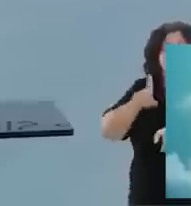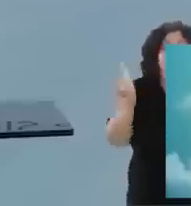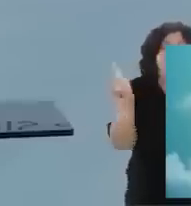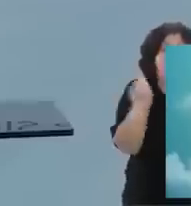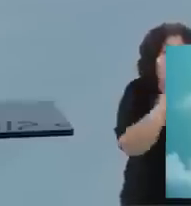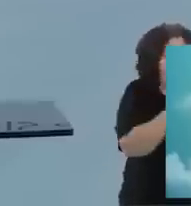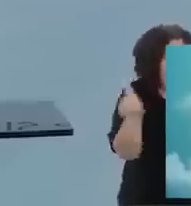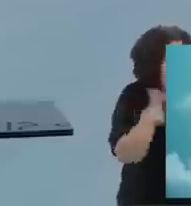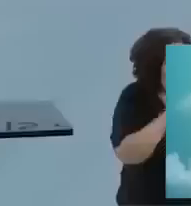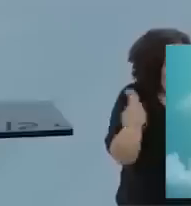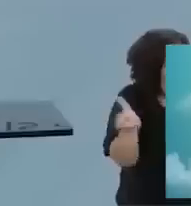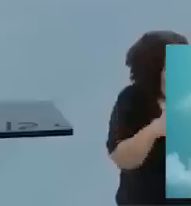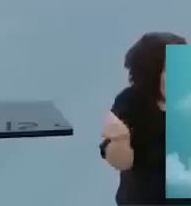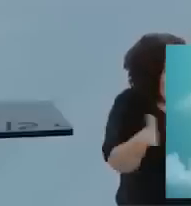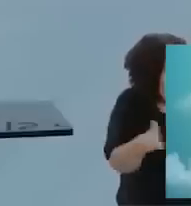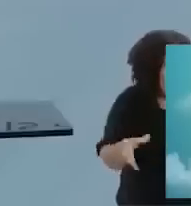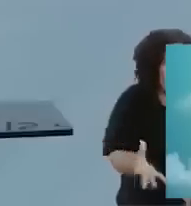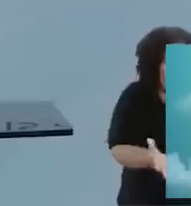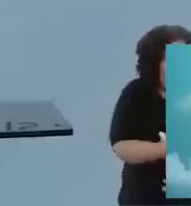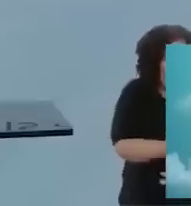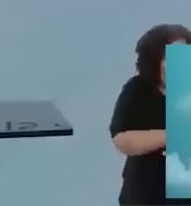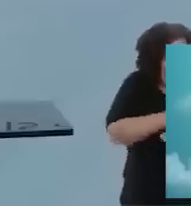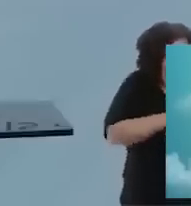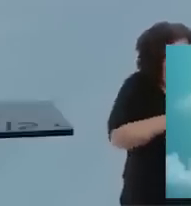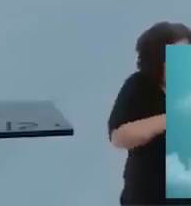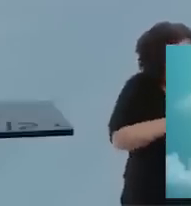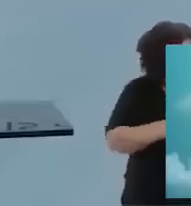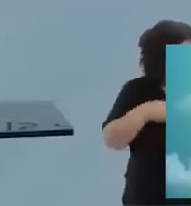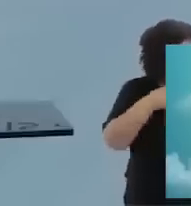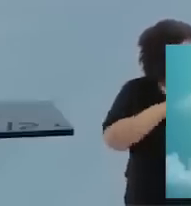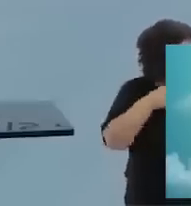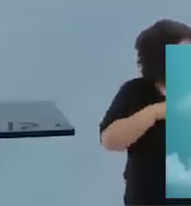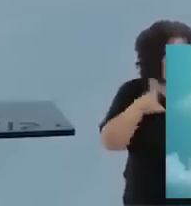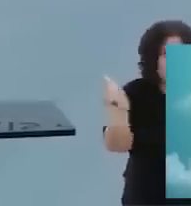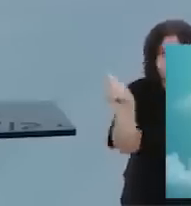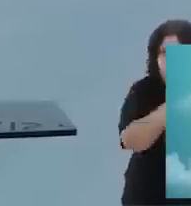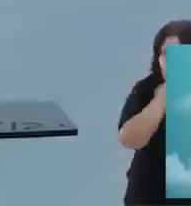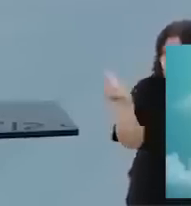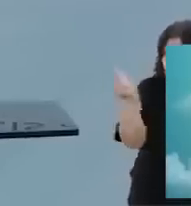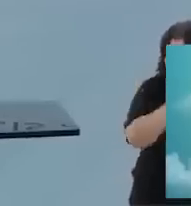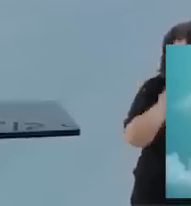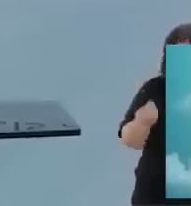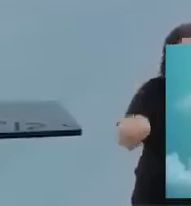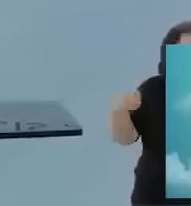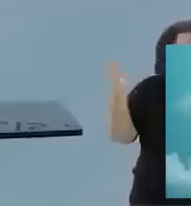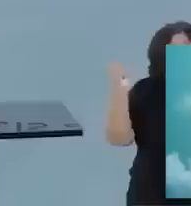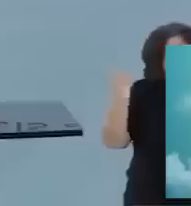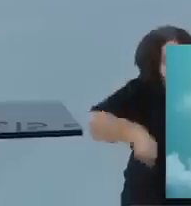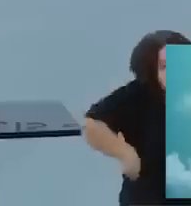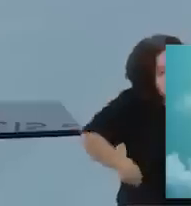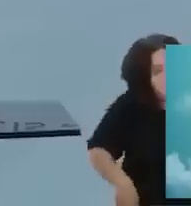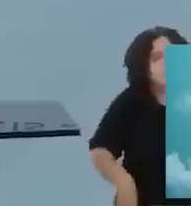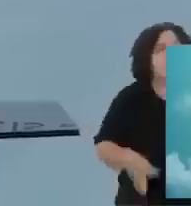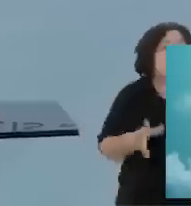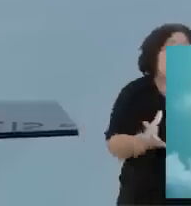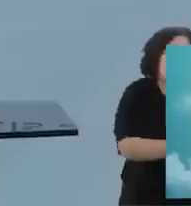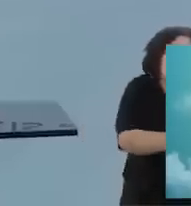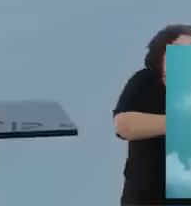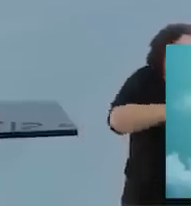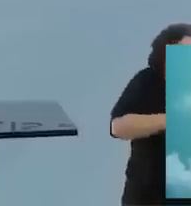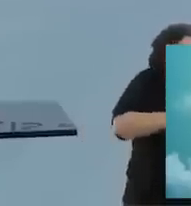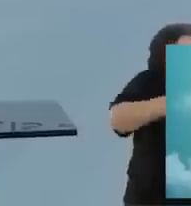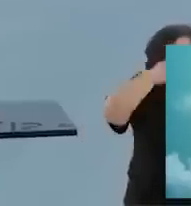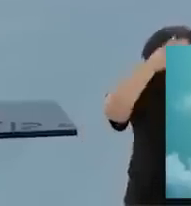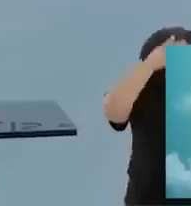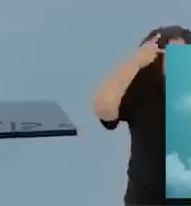pecado não, a igreja é aberta para todos, mas não é aberta para tudo. A igreja não faz acepção de